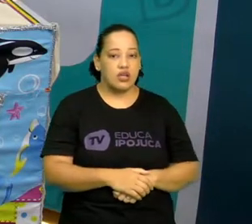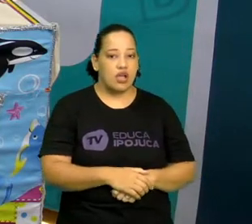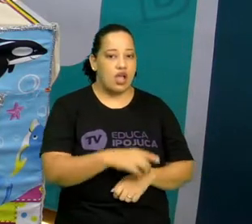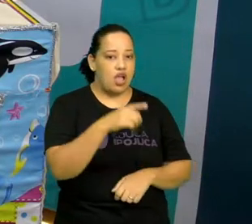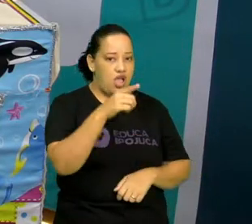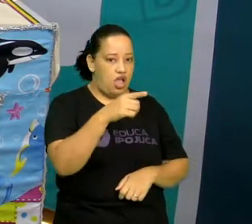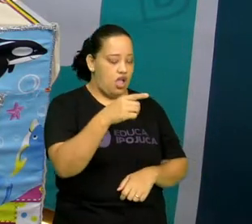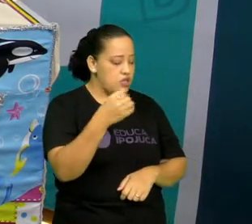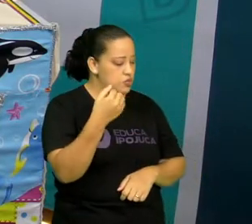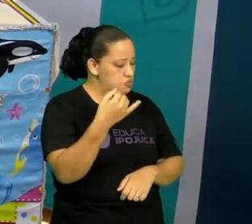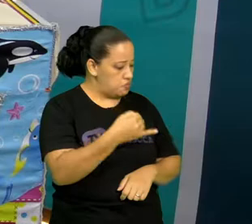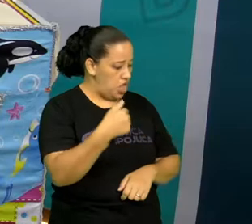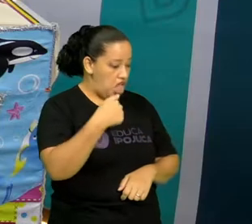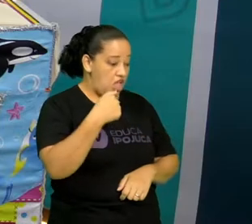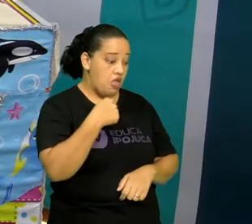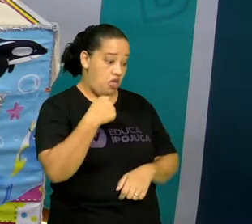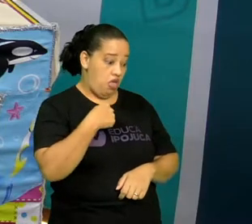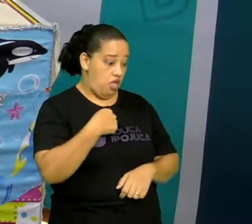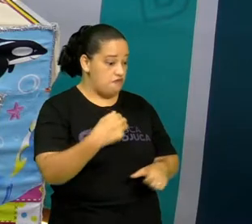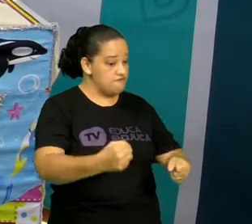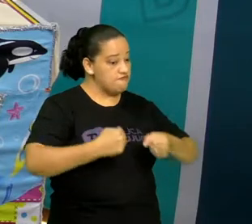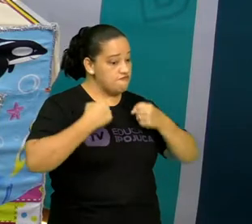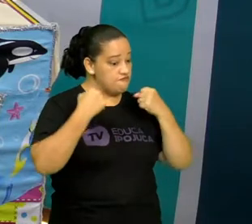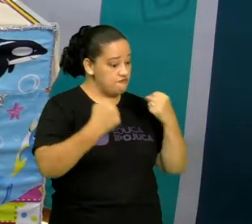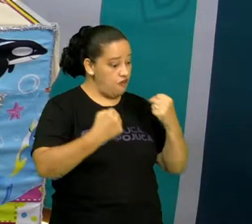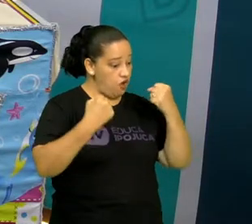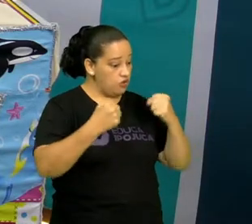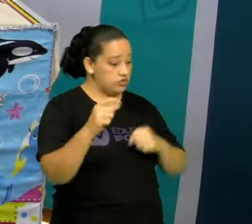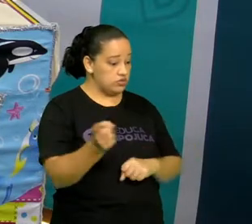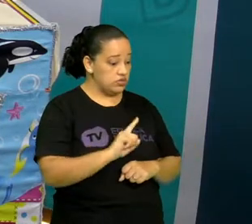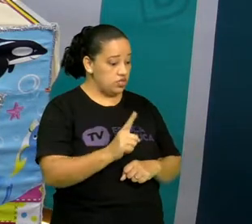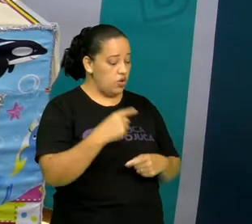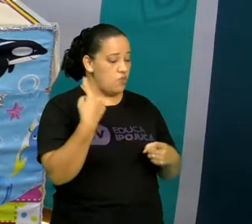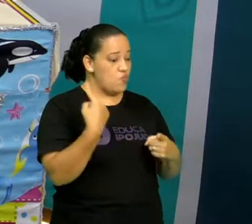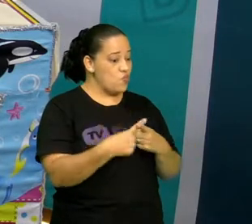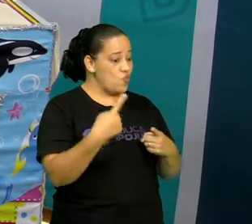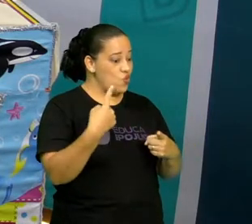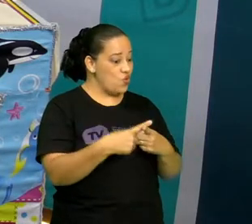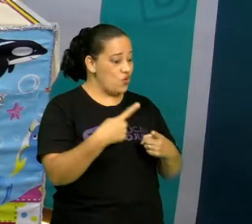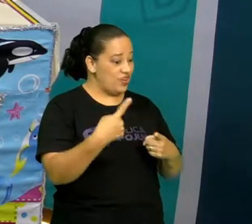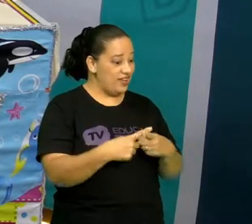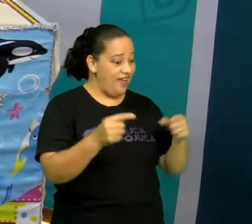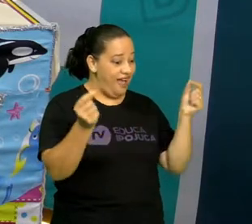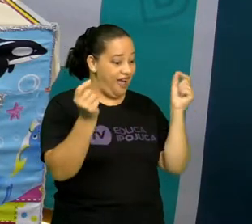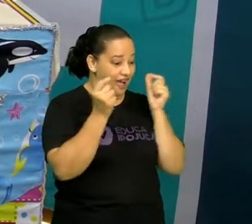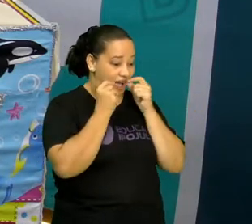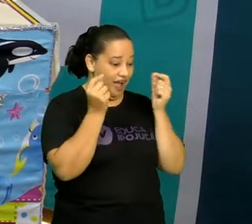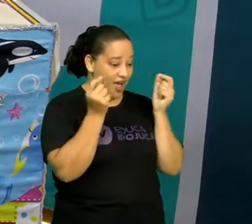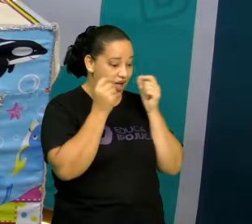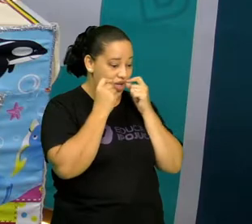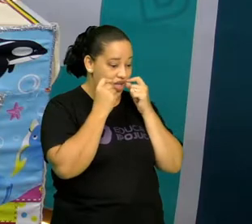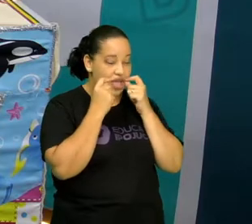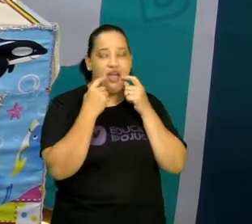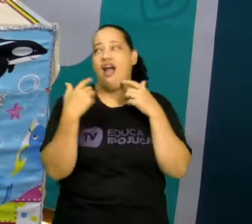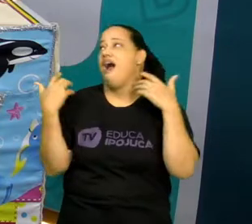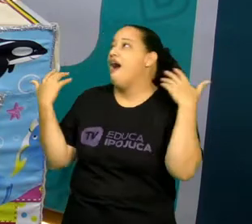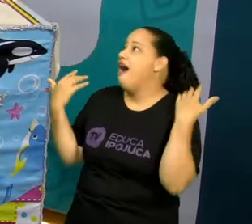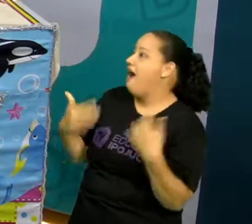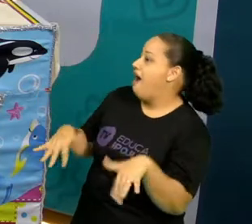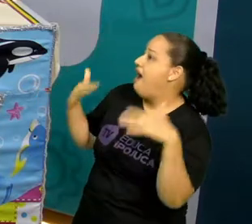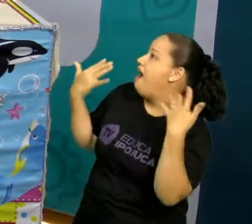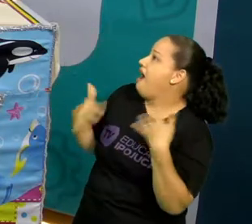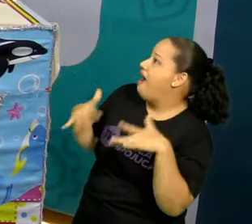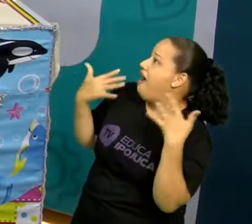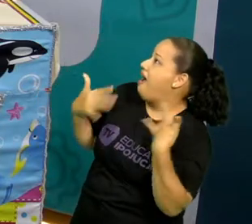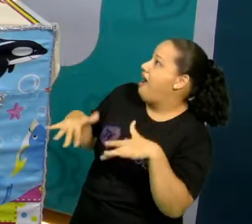não é tão forte. Não? Não. Pois o rato... Ai, meu Deus do céu! Me